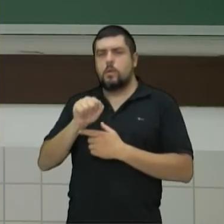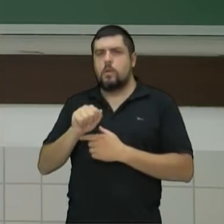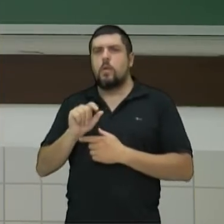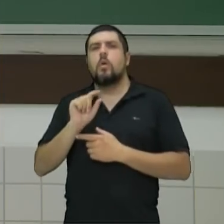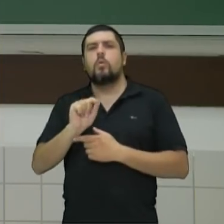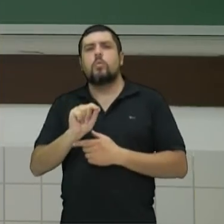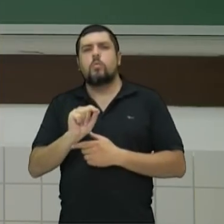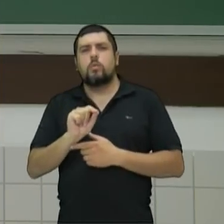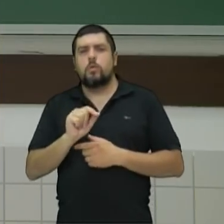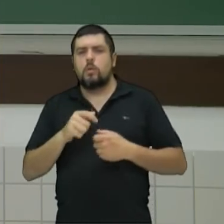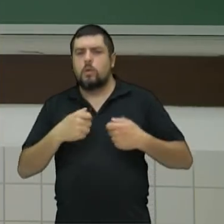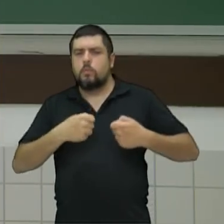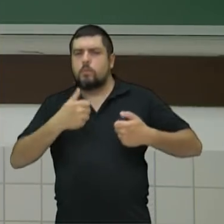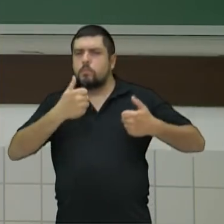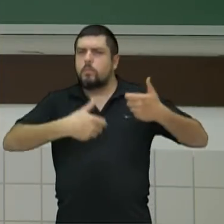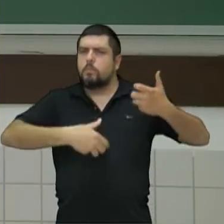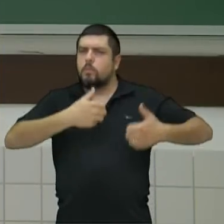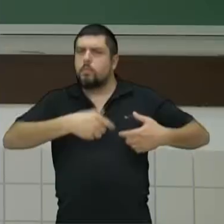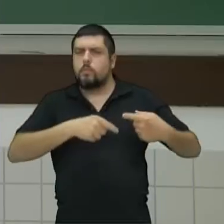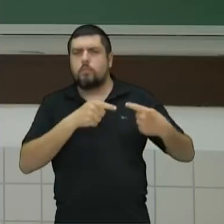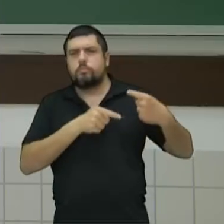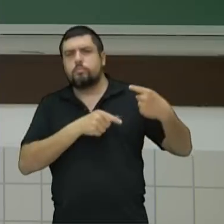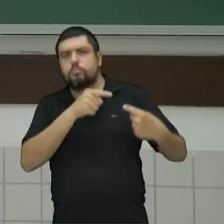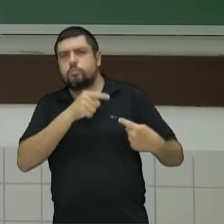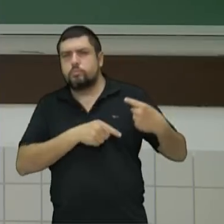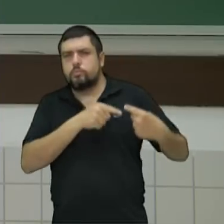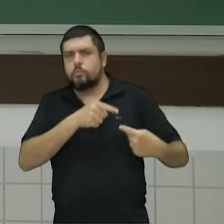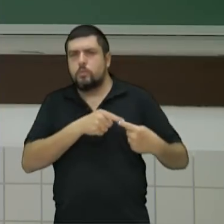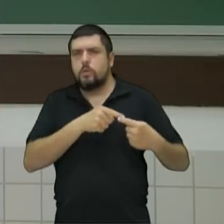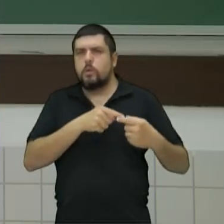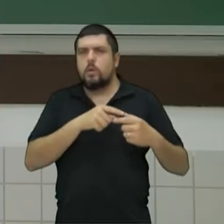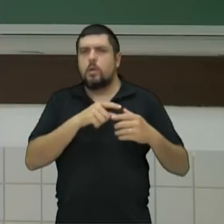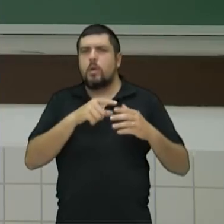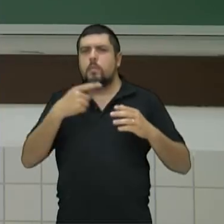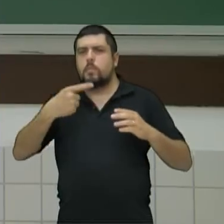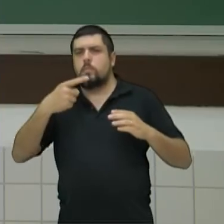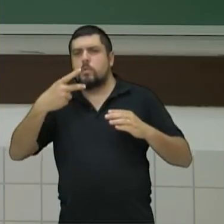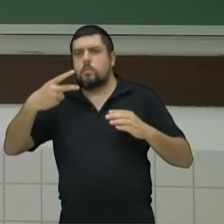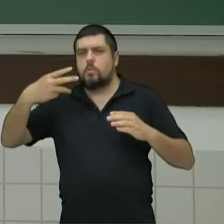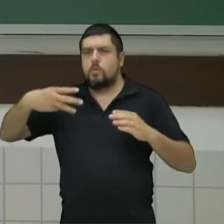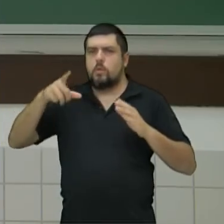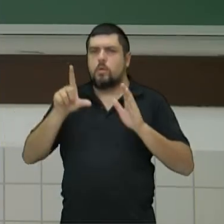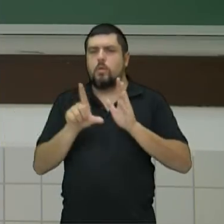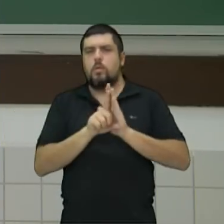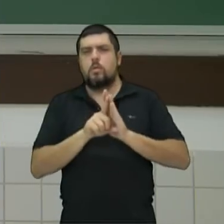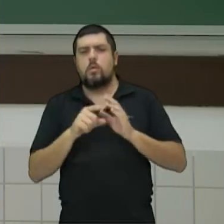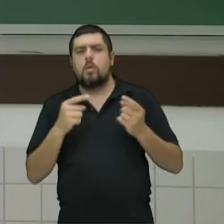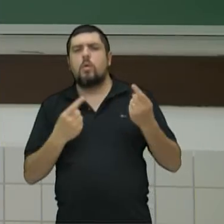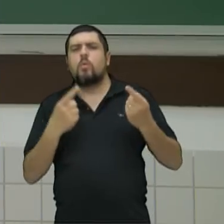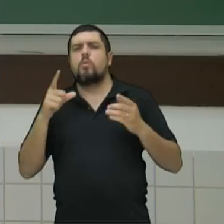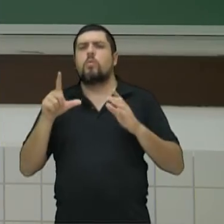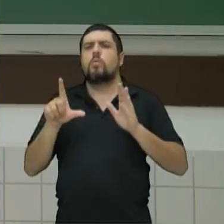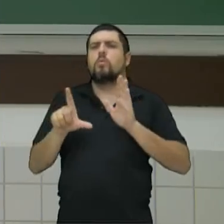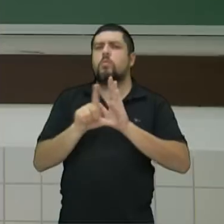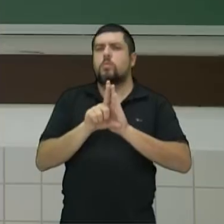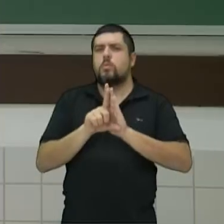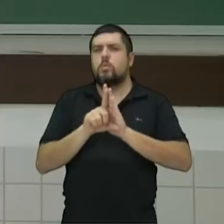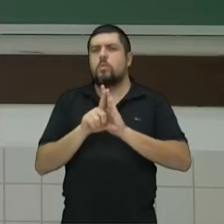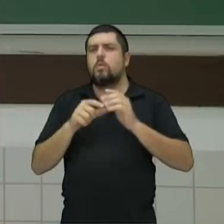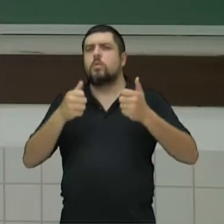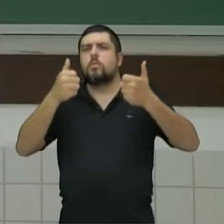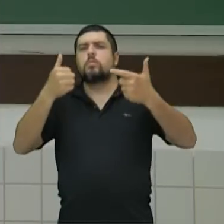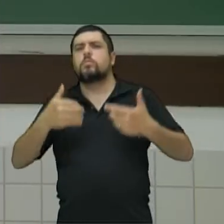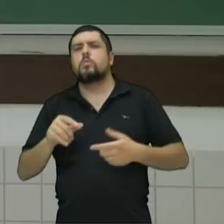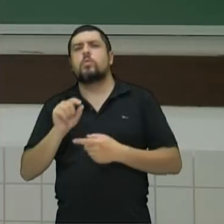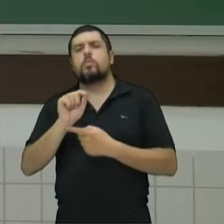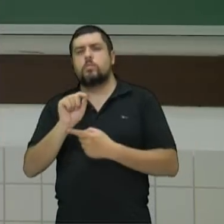que argumentar as leis envolvidas, os artigos, e aqui é a mesma coisa. Qual é a lei envolvida? E o que, que essa lei diz? Certo? Então, a